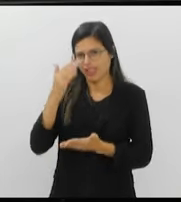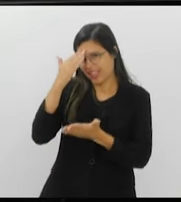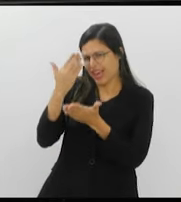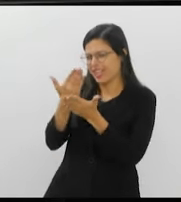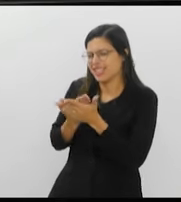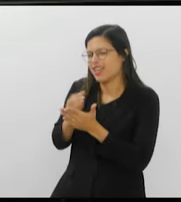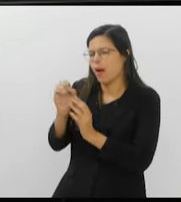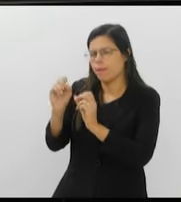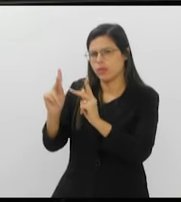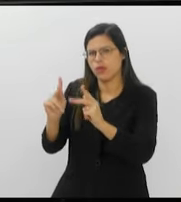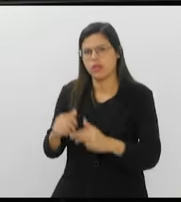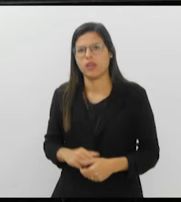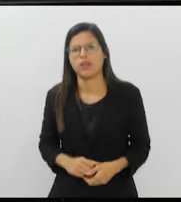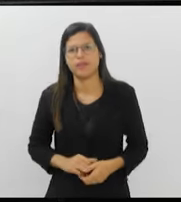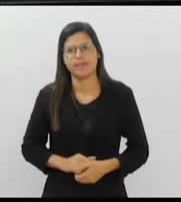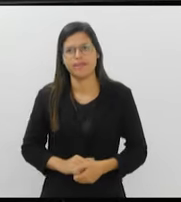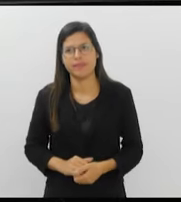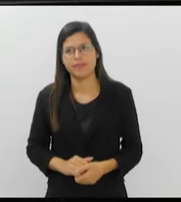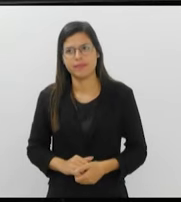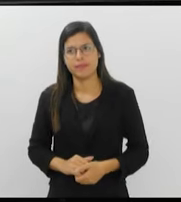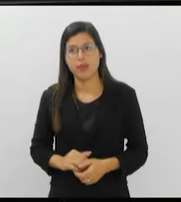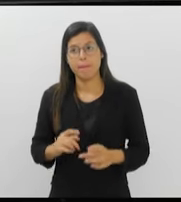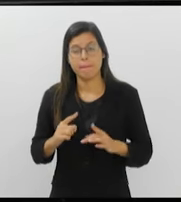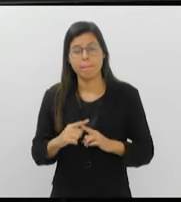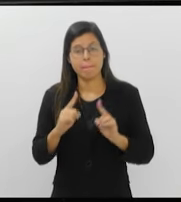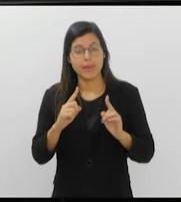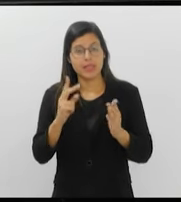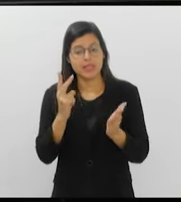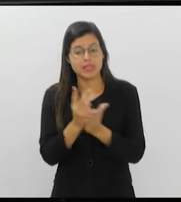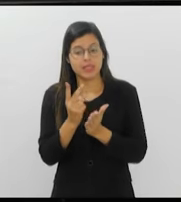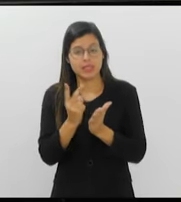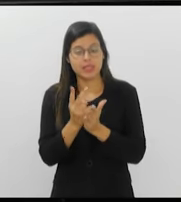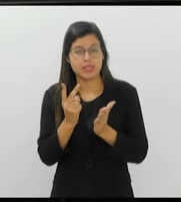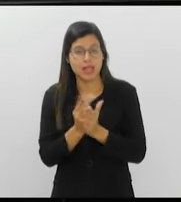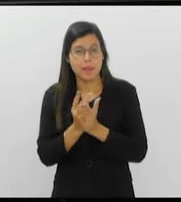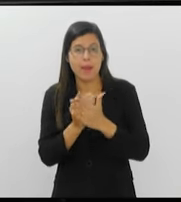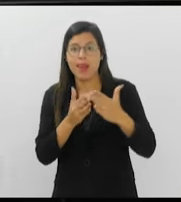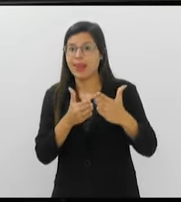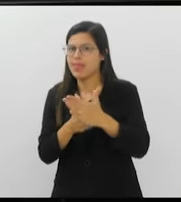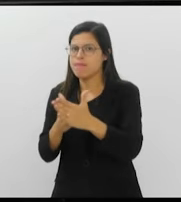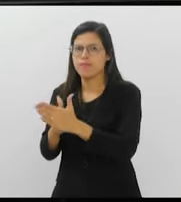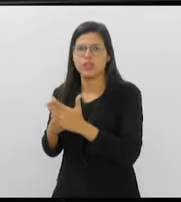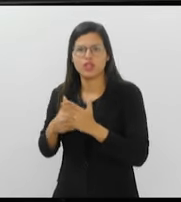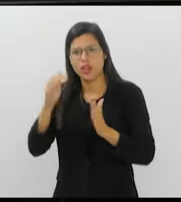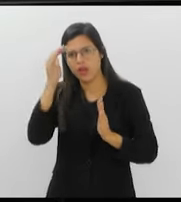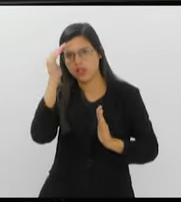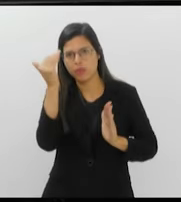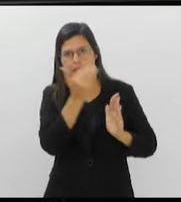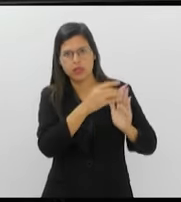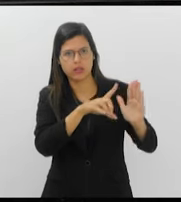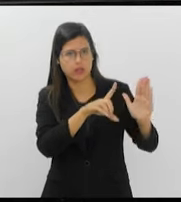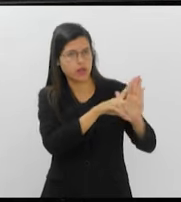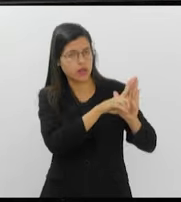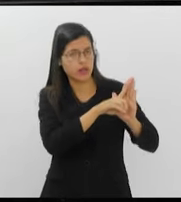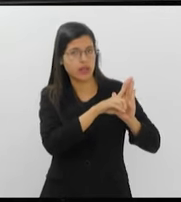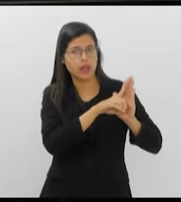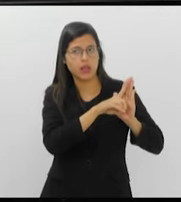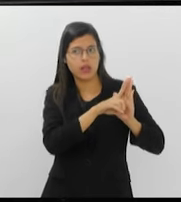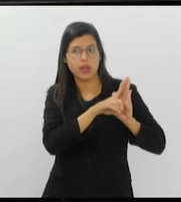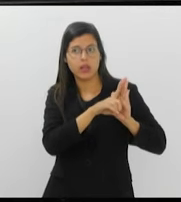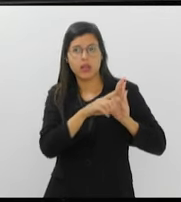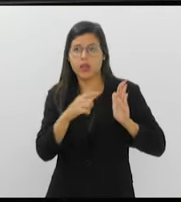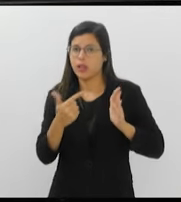vocês. Mas sempre dentro dos limites da lei, que não abre espaço